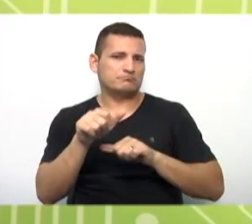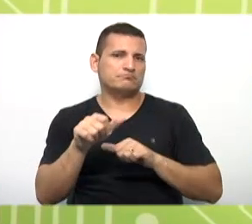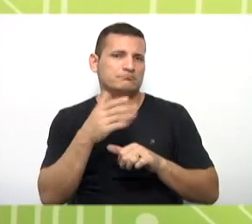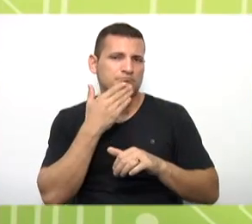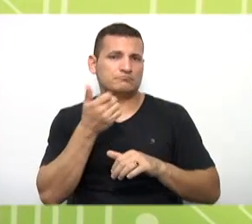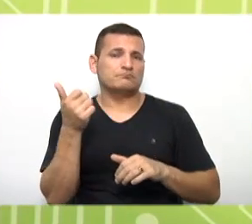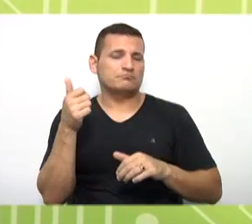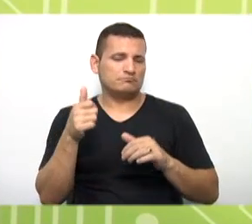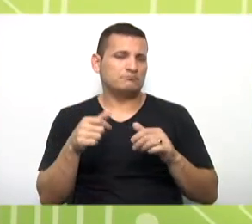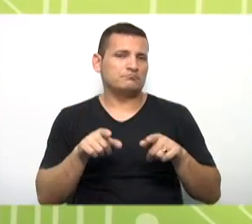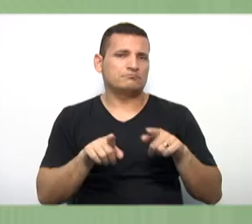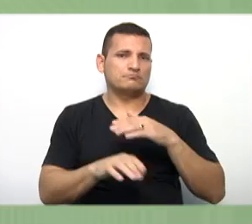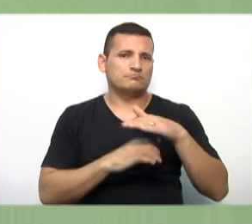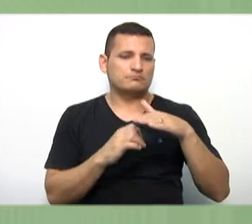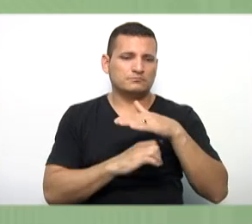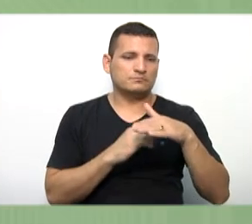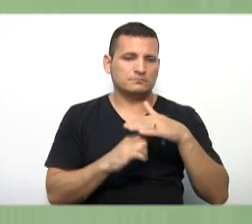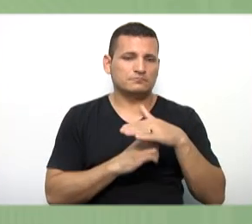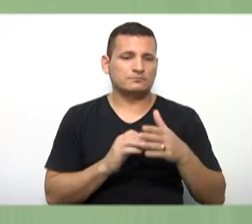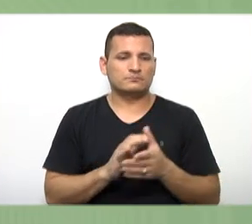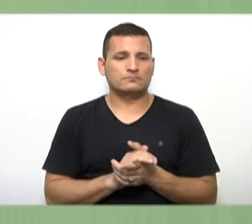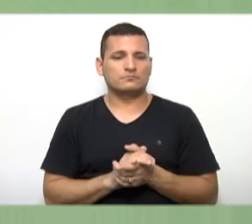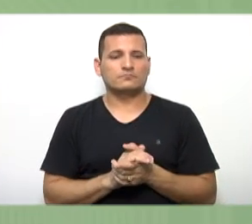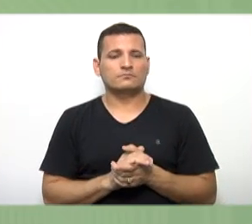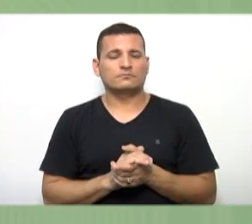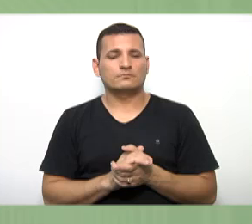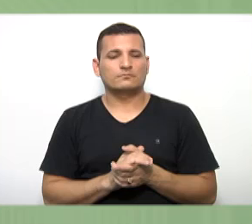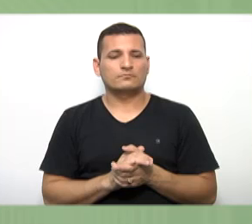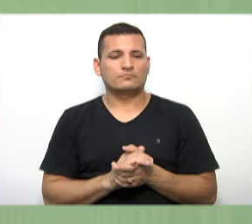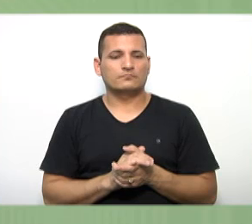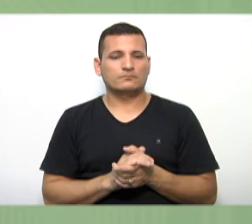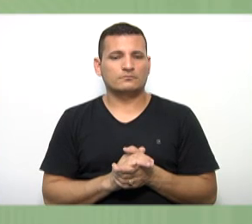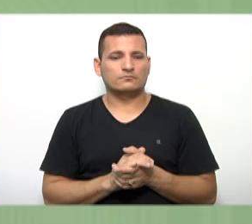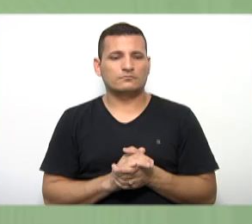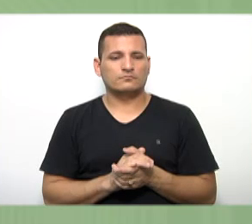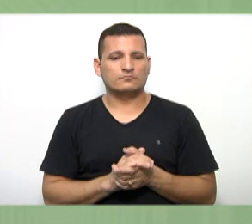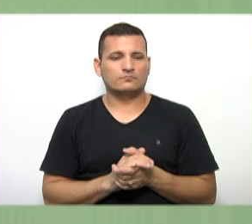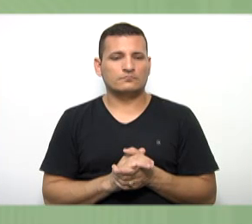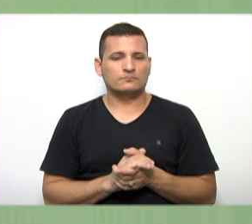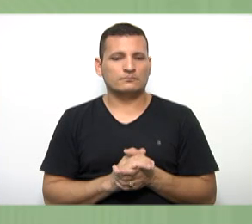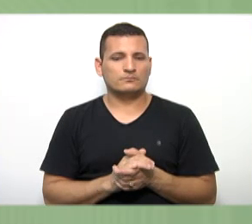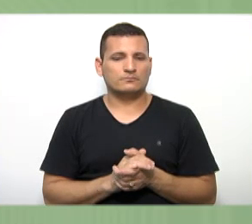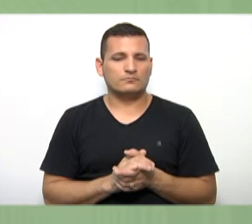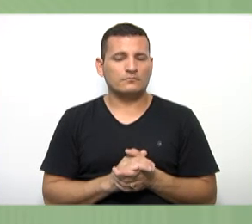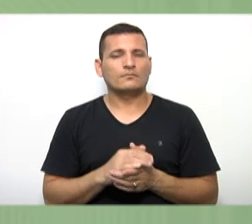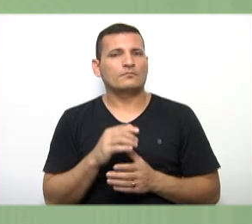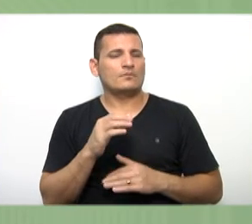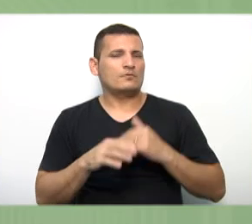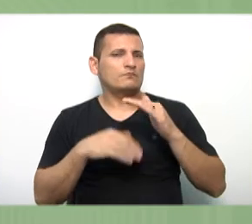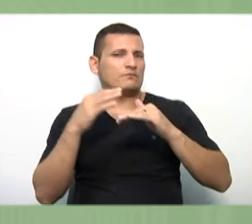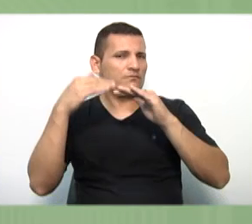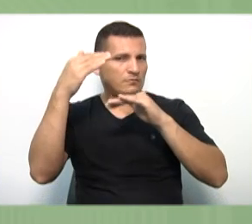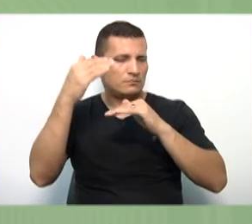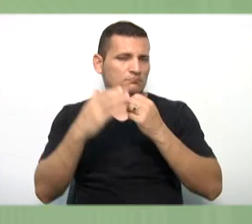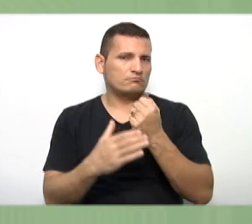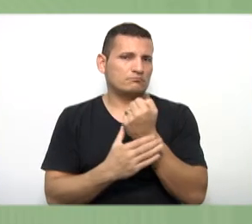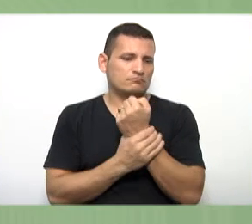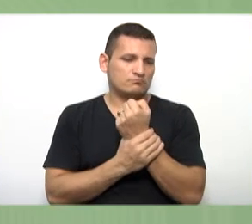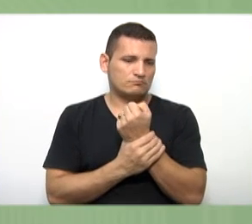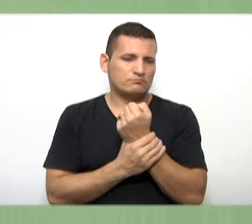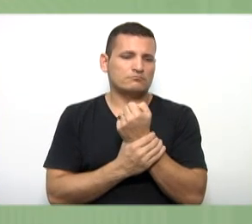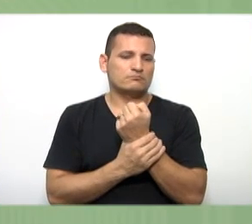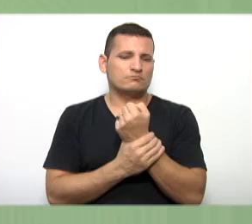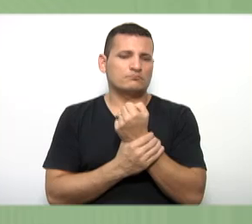da organização. E aí nós trouxemos o último fator, em busca do desenvolvimento sustentável,